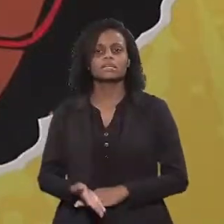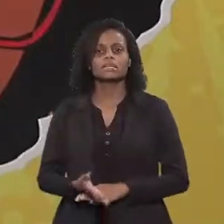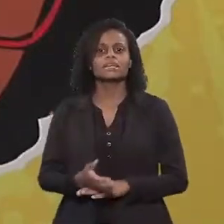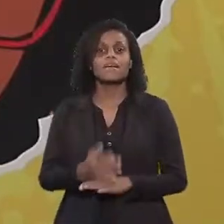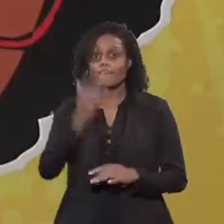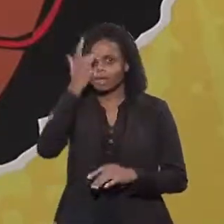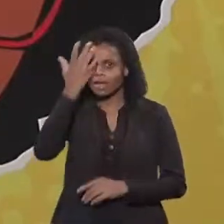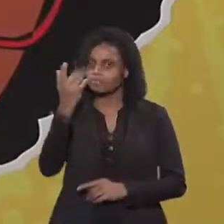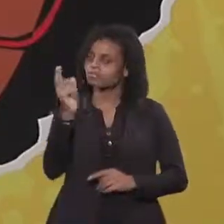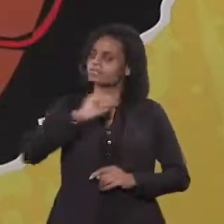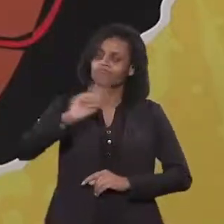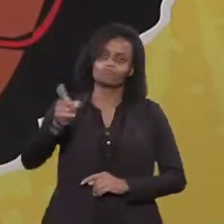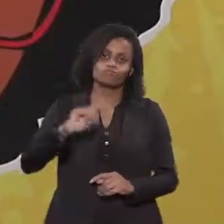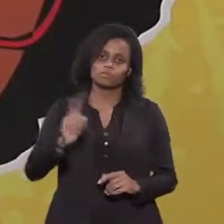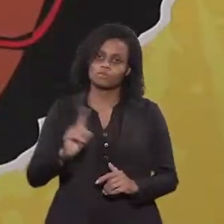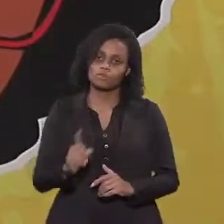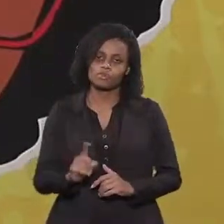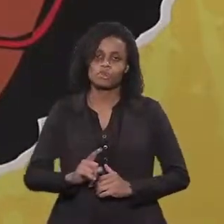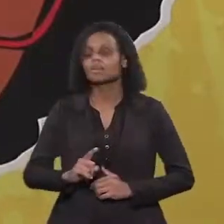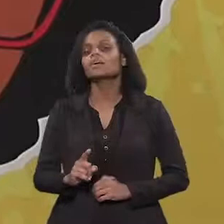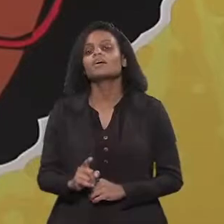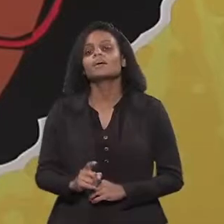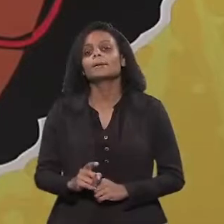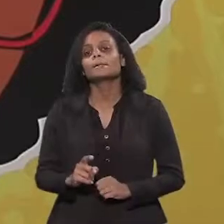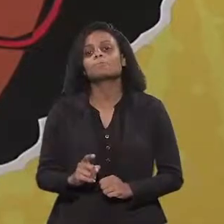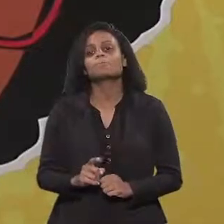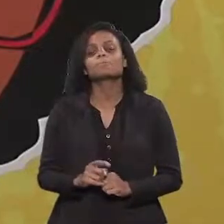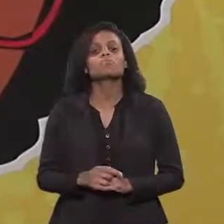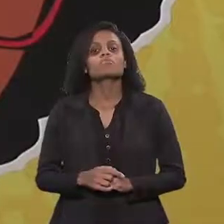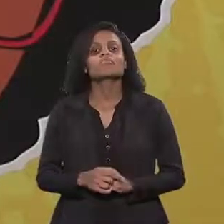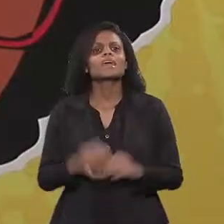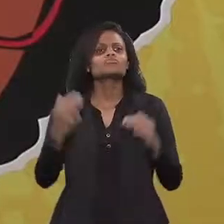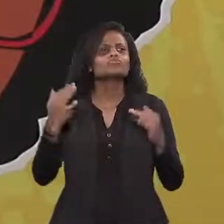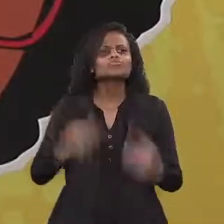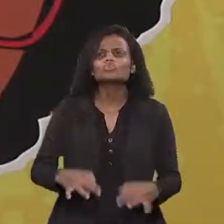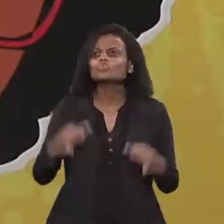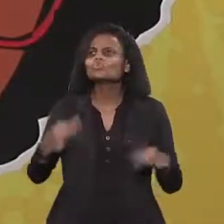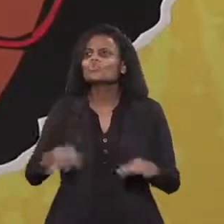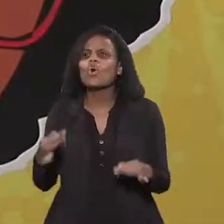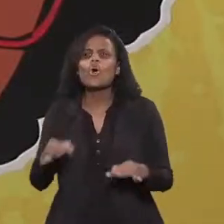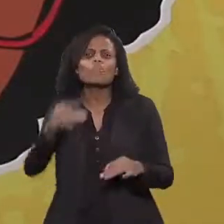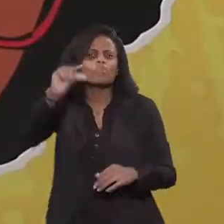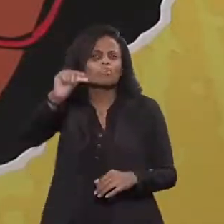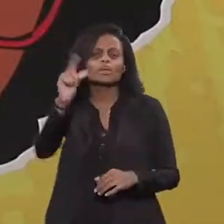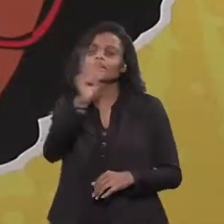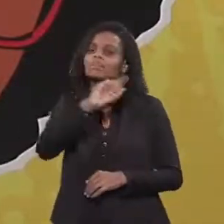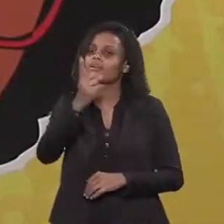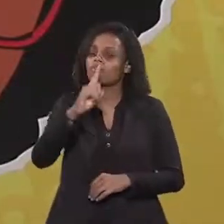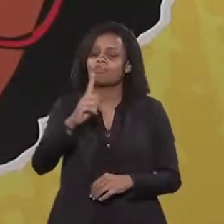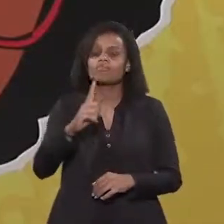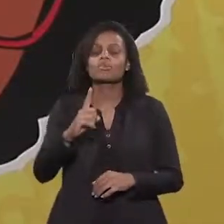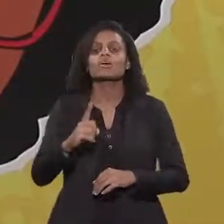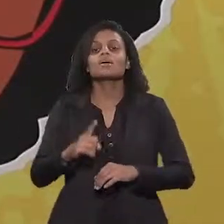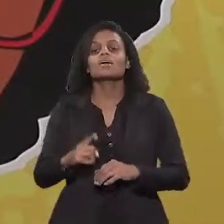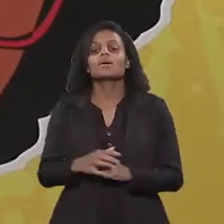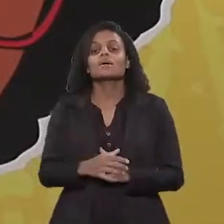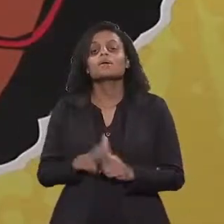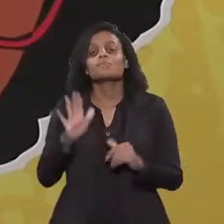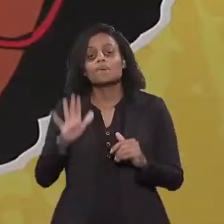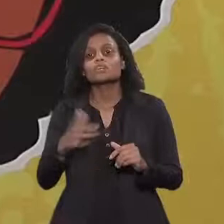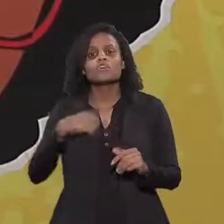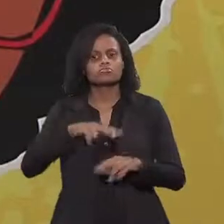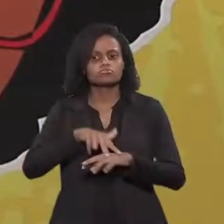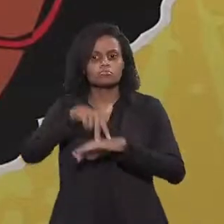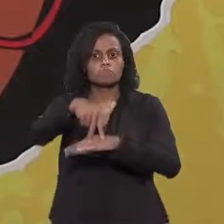espaço. Não é uma tarefa fácil, não é menos doloroso do que ficar ali no espaço da